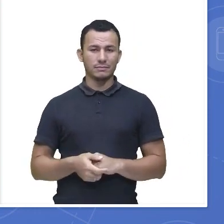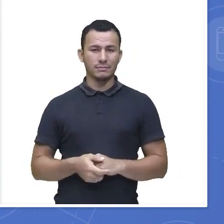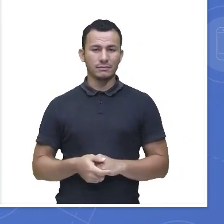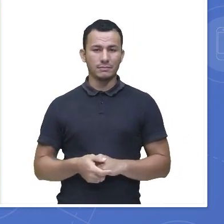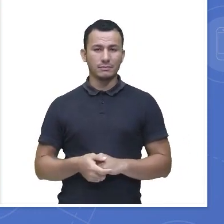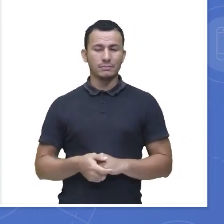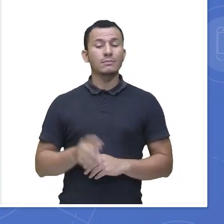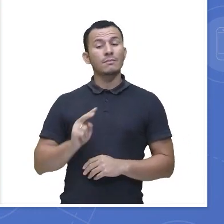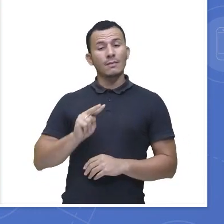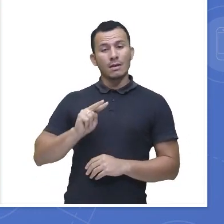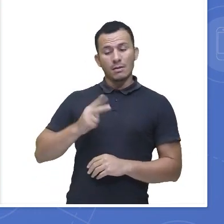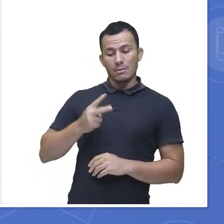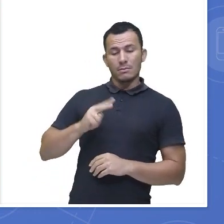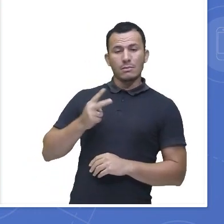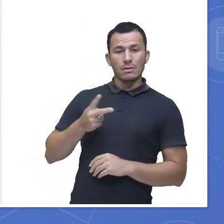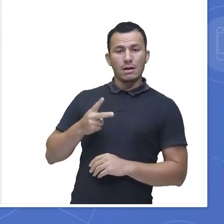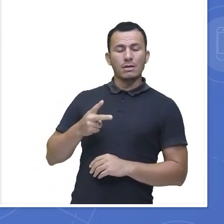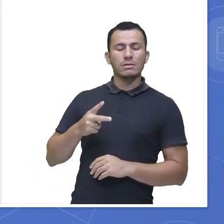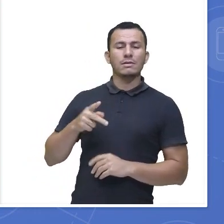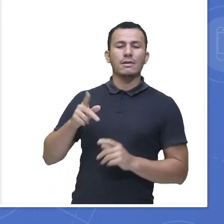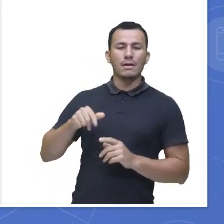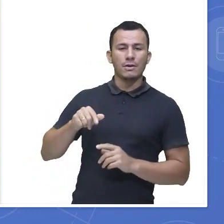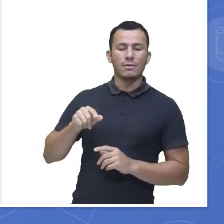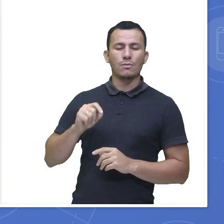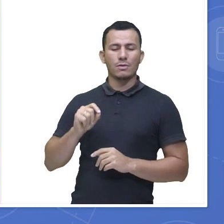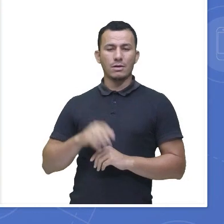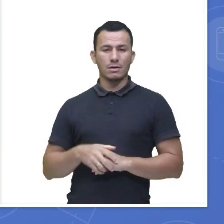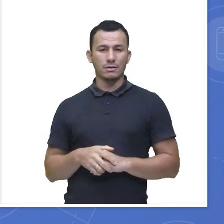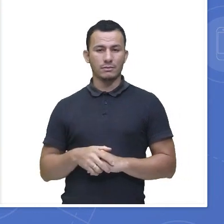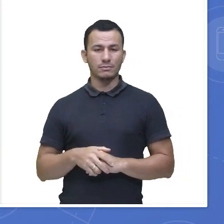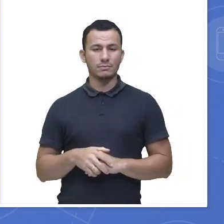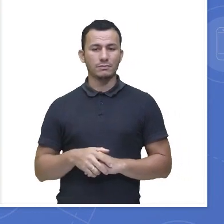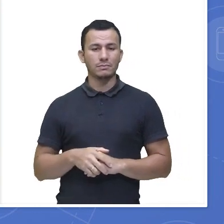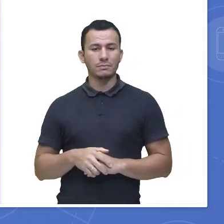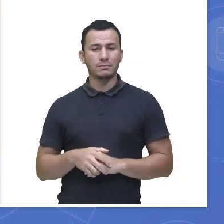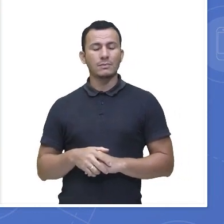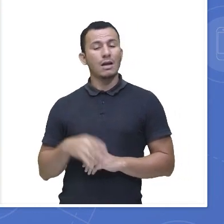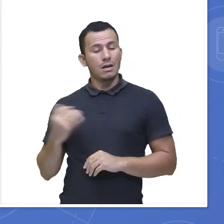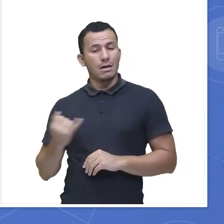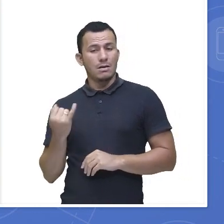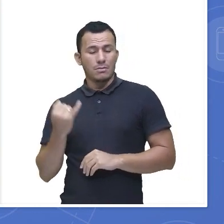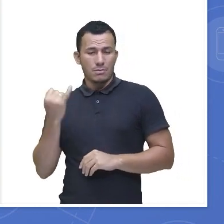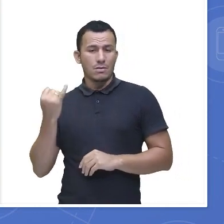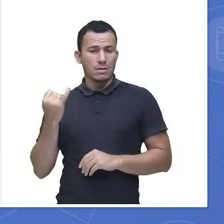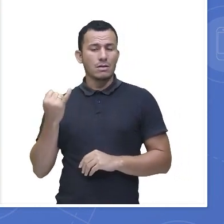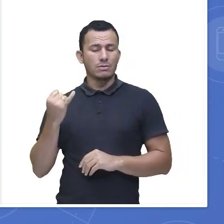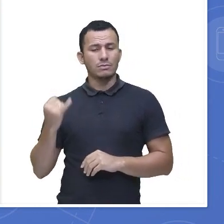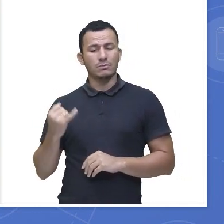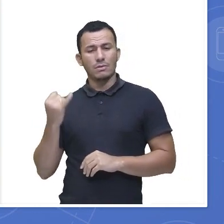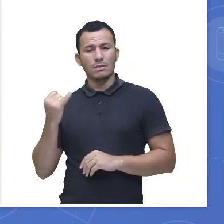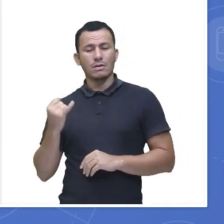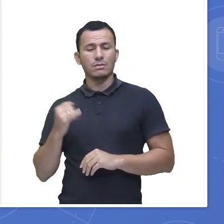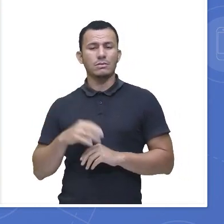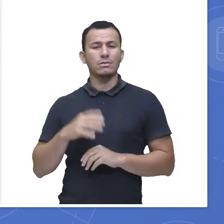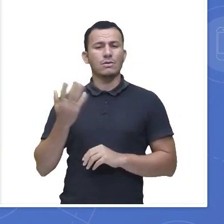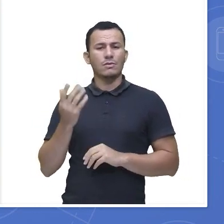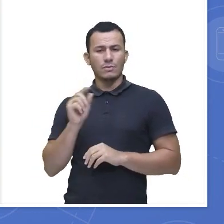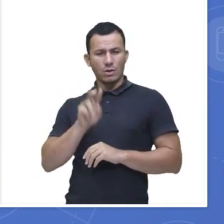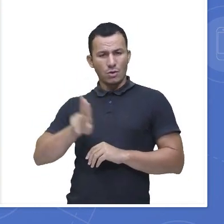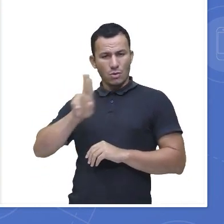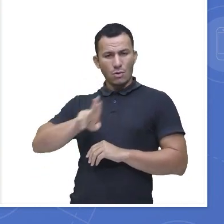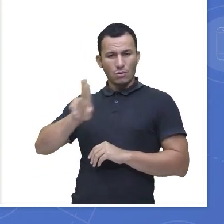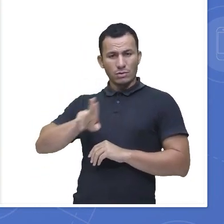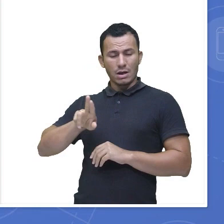a ambiguidade, ela pode ser considerada uma virtude, isso é importante. Quando ela foi empregada